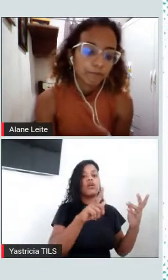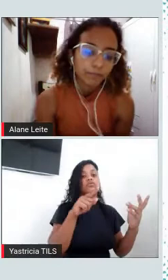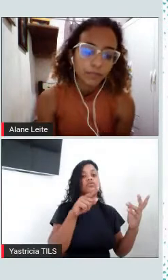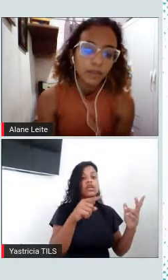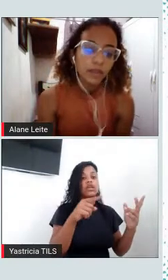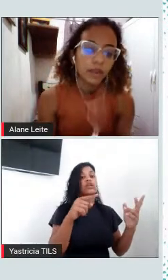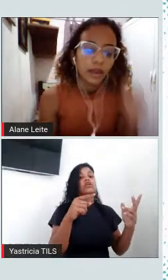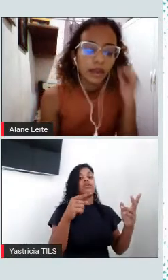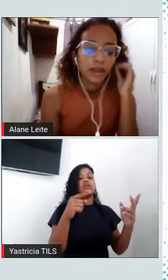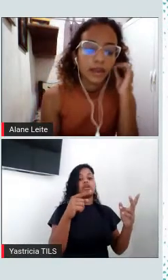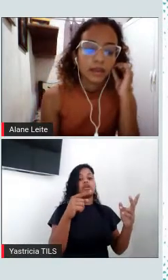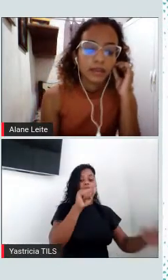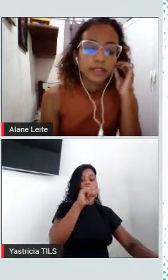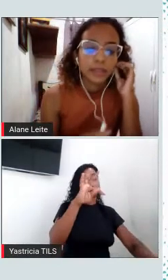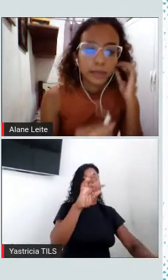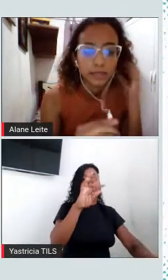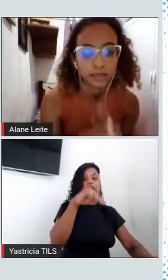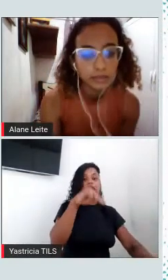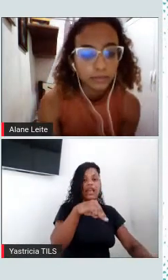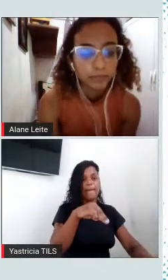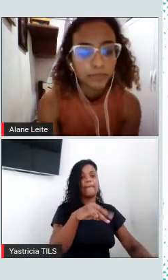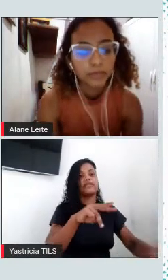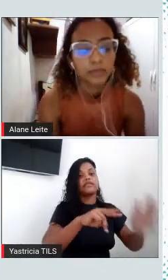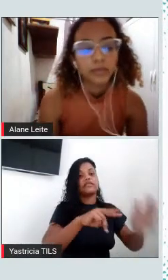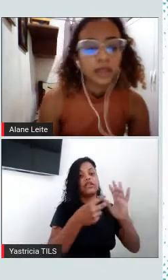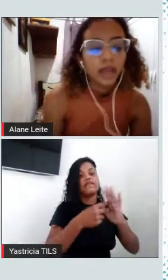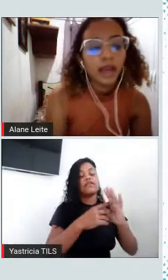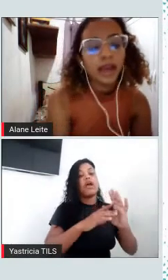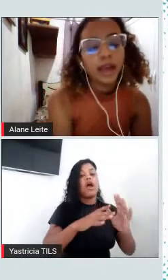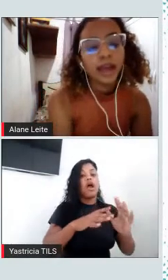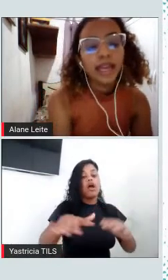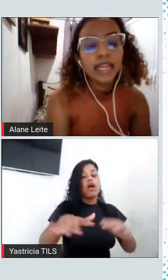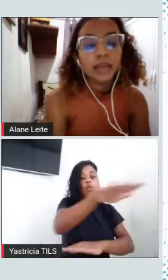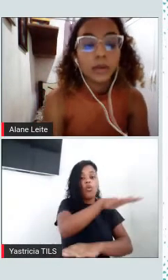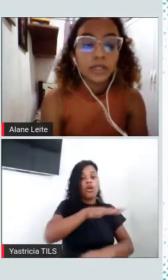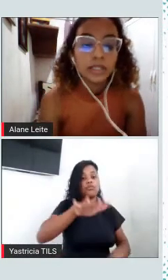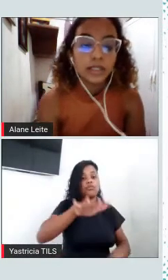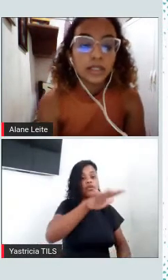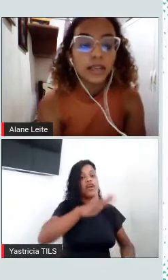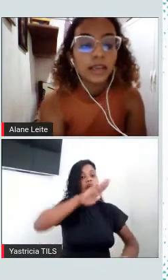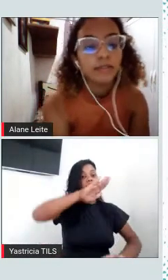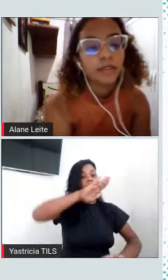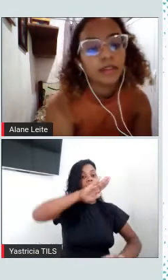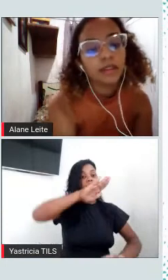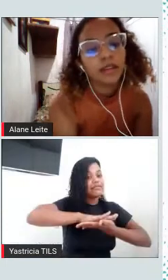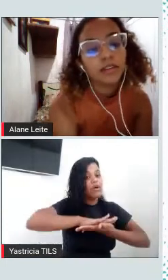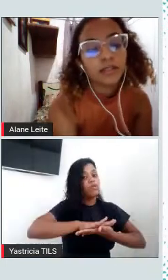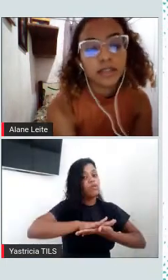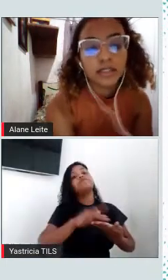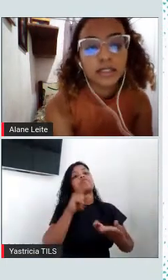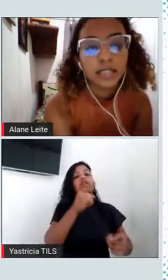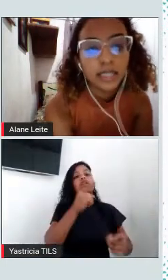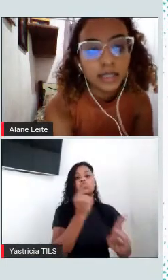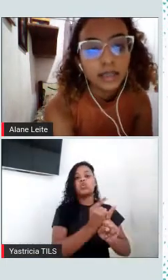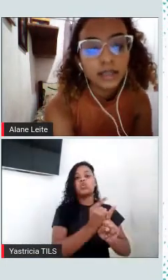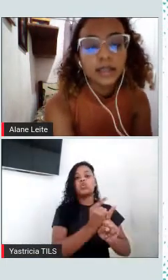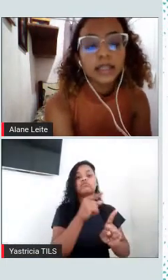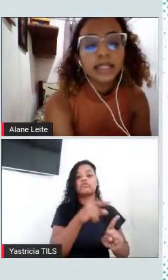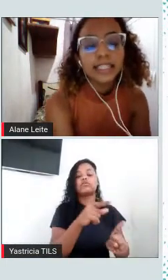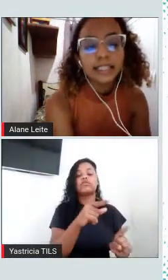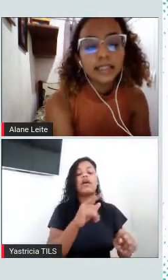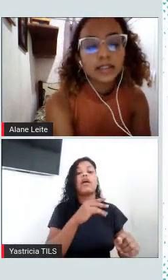atmosfera, que vai ser a pressão, ele encontra-se nas fases